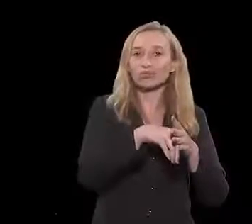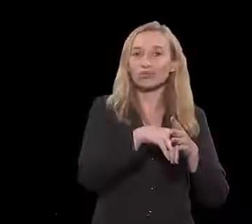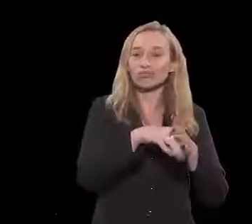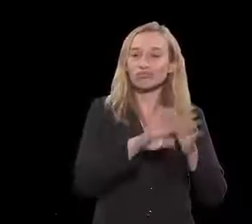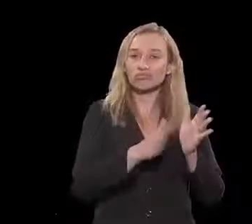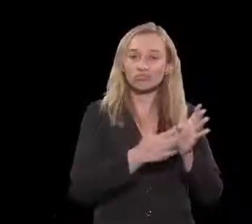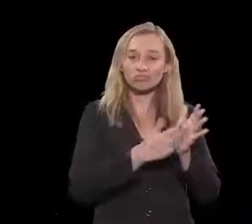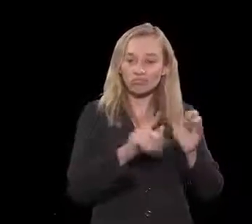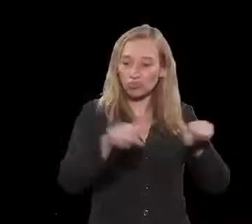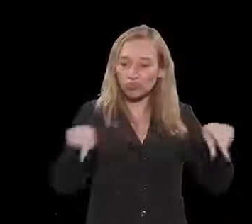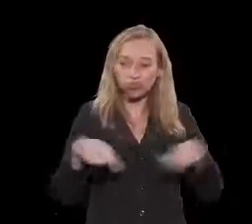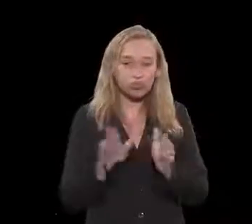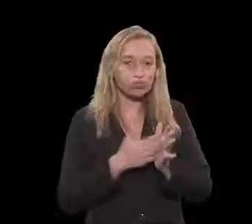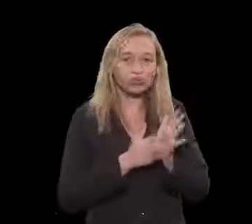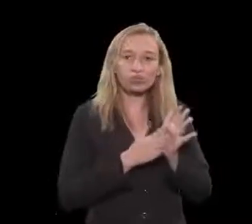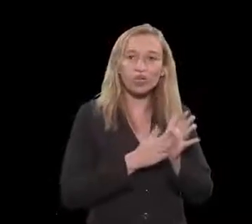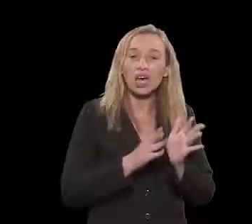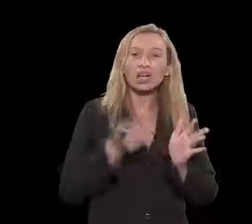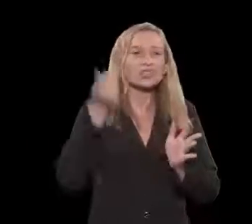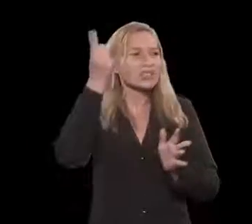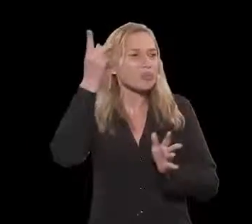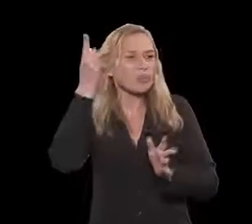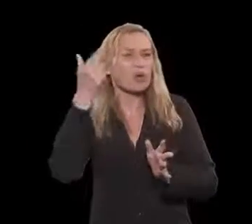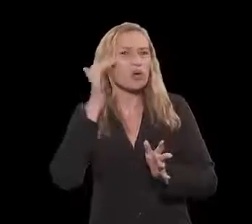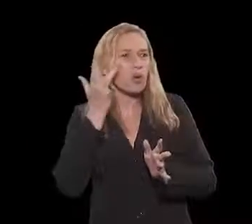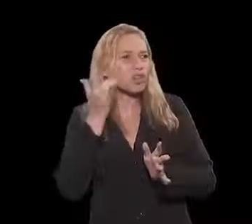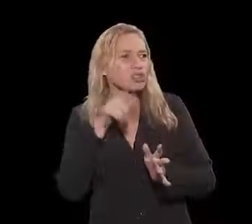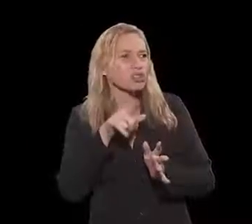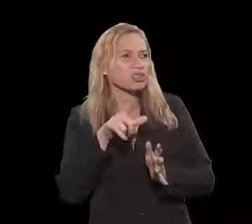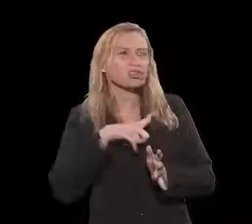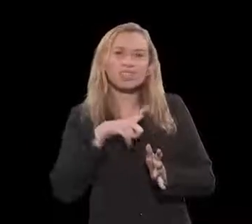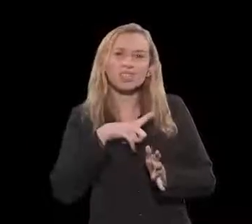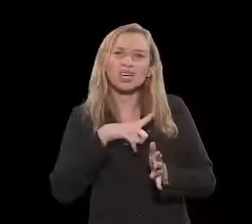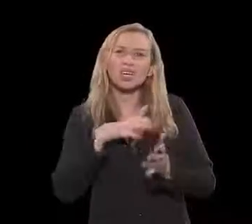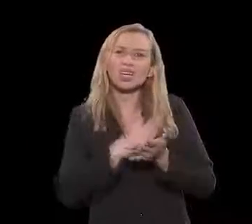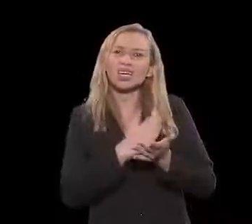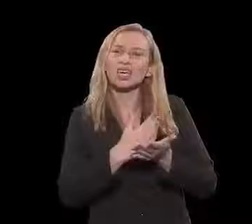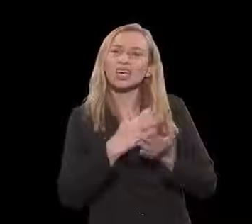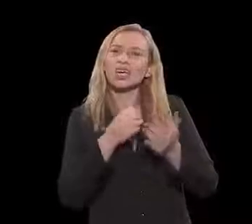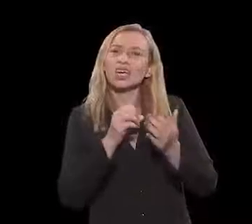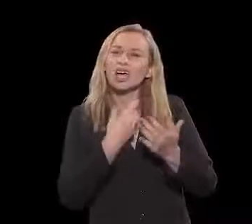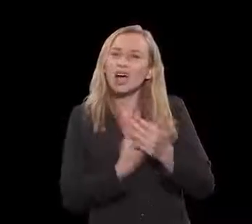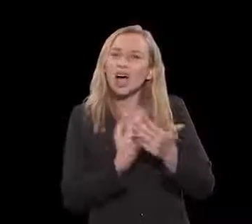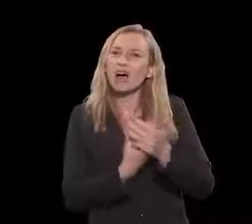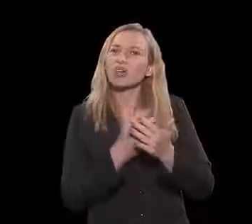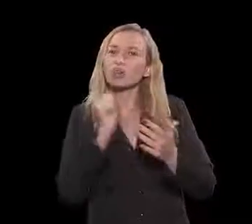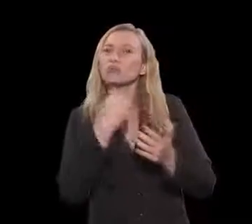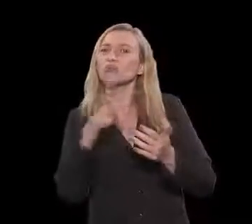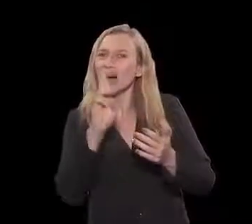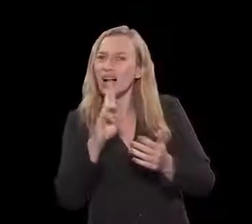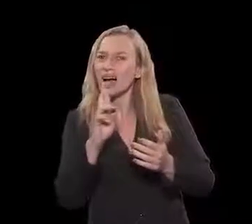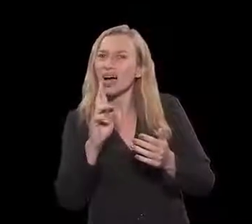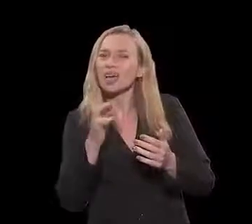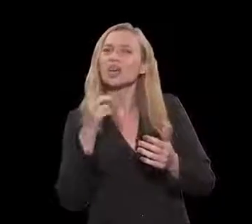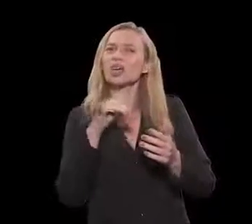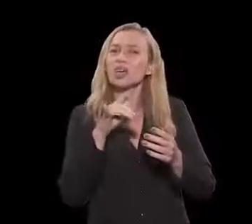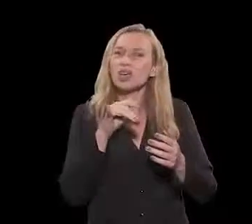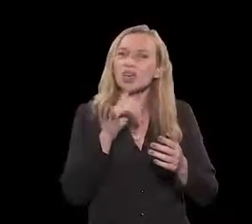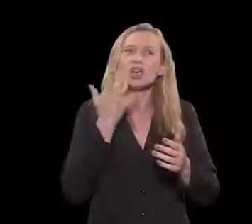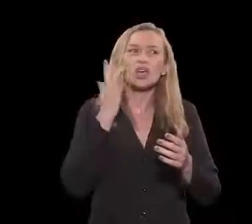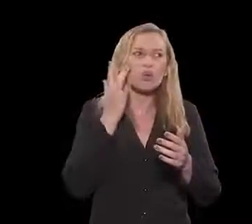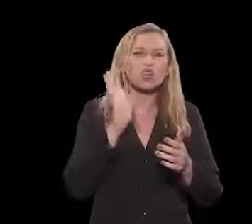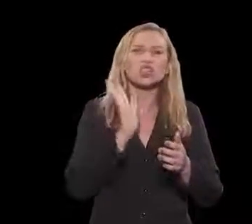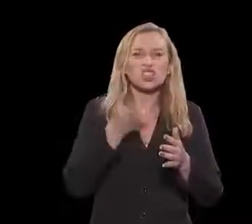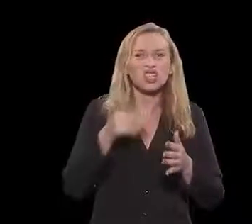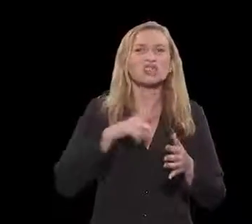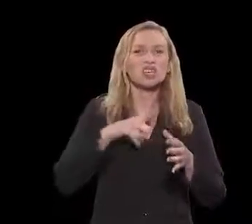inventando a roda, sabe? Eu sei que São Paulo, se não me engano, tem alguma coisa de aula pública em bar. Se eu não me engano, o Rio de Janeiro